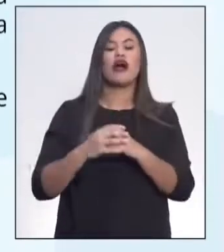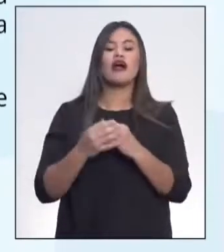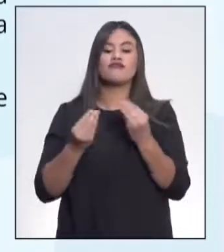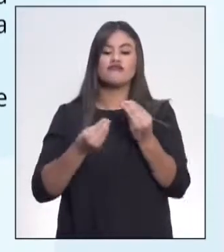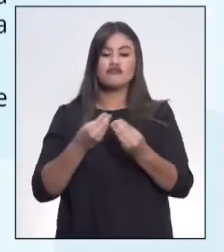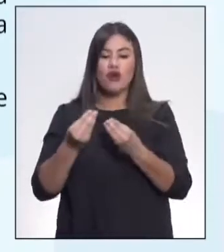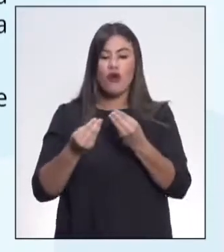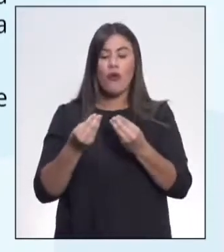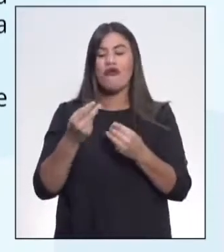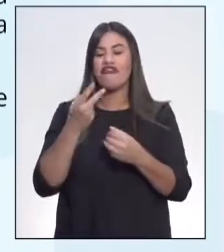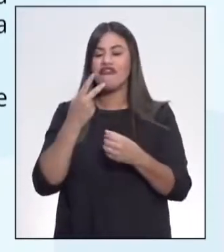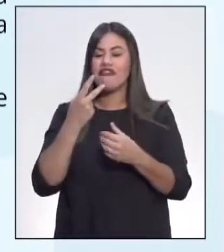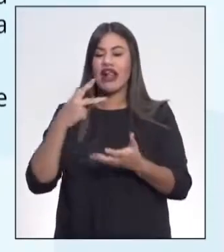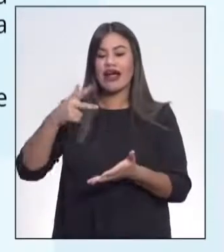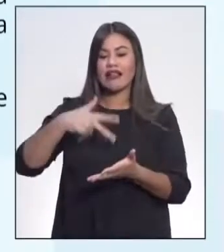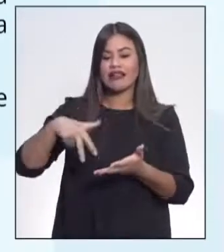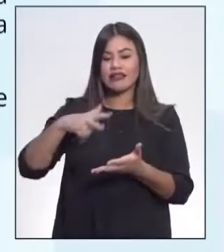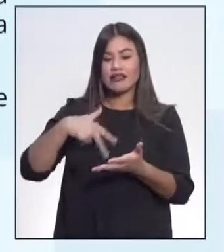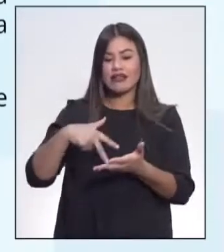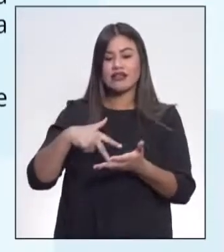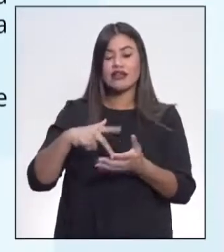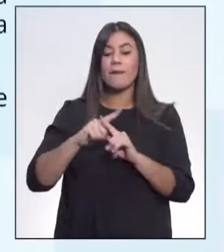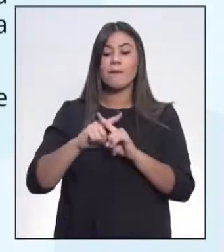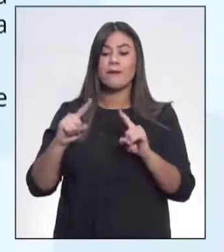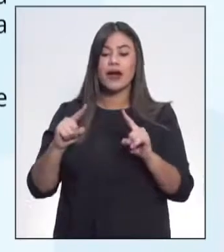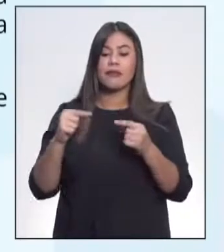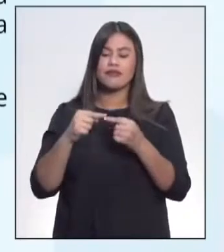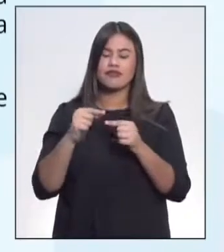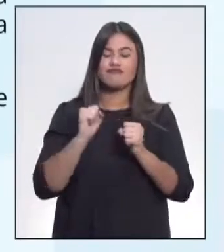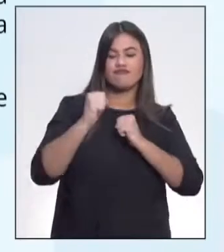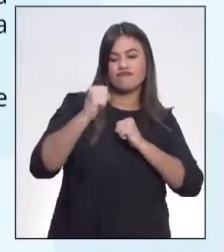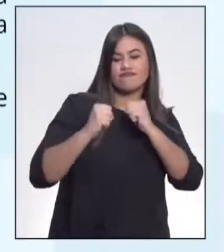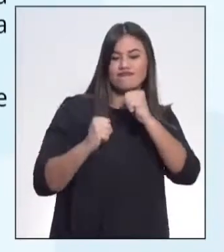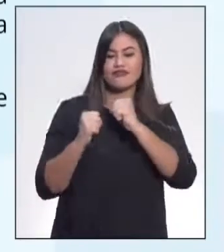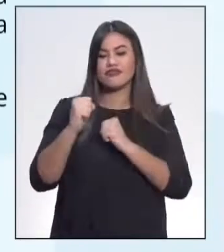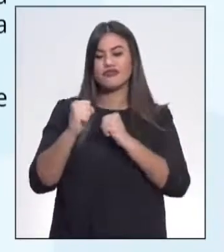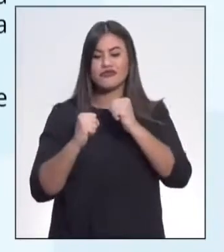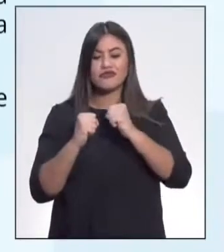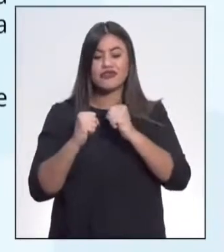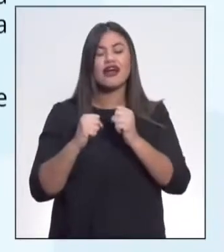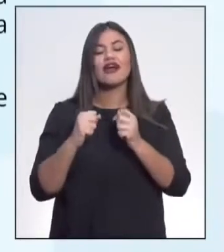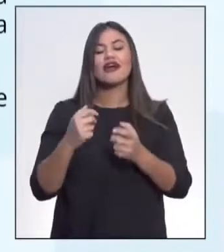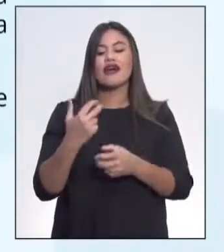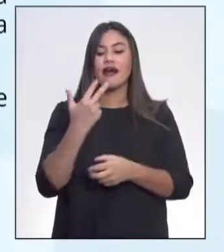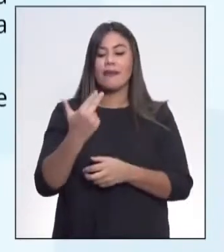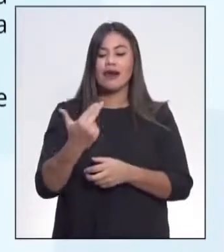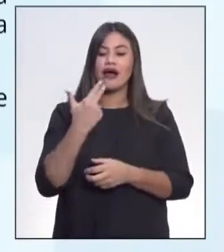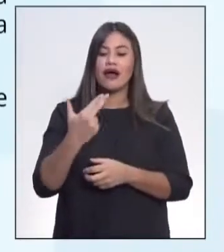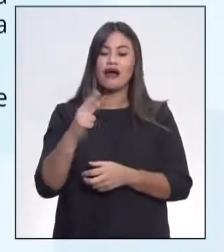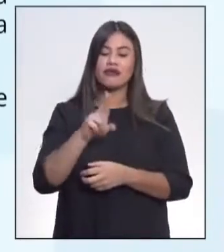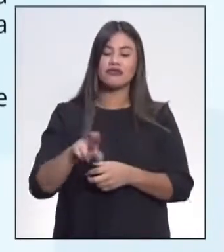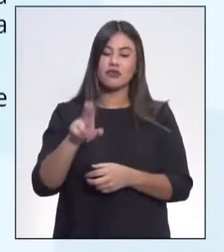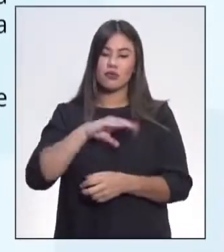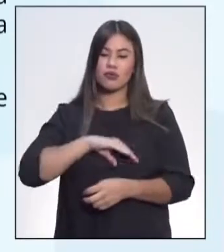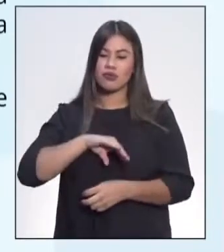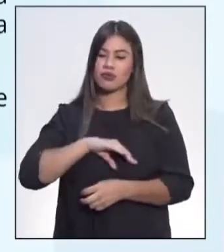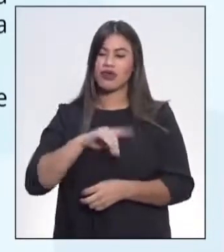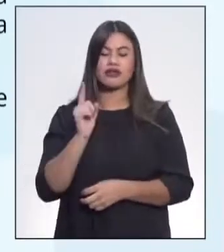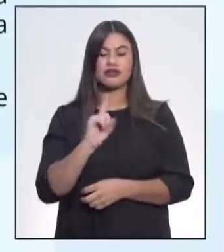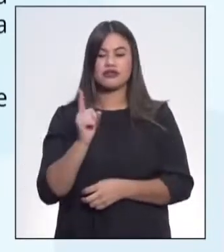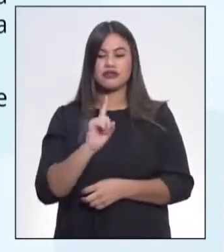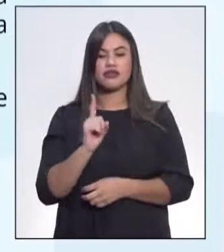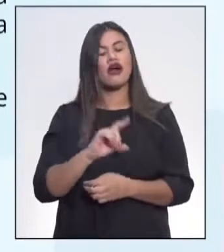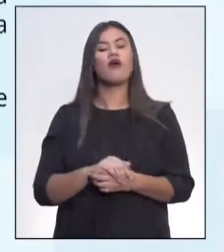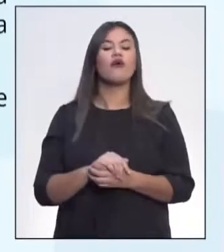africano para que os feitores não entendessem as palavras. O ukulele pode ser apresentado com bastões de madeira, facas e ainda